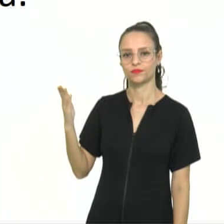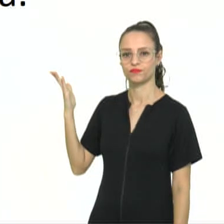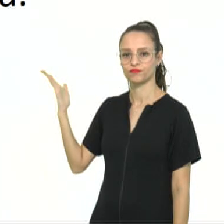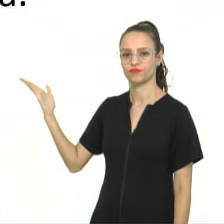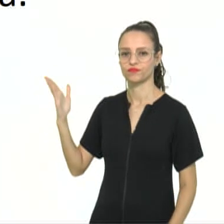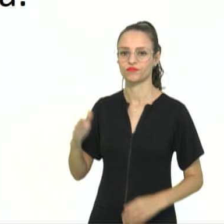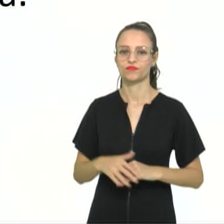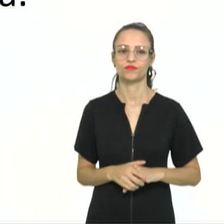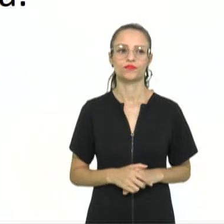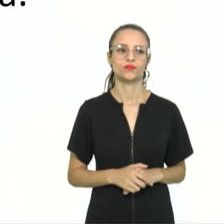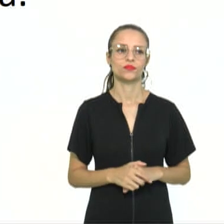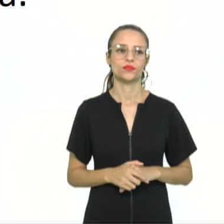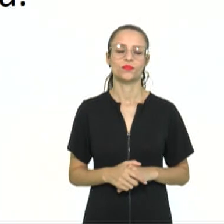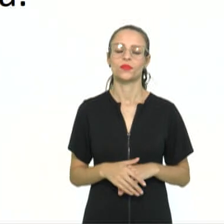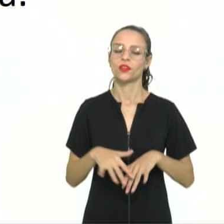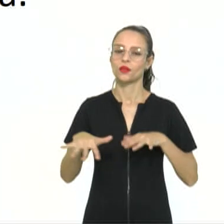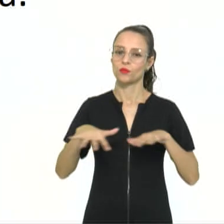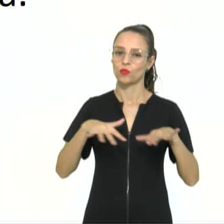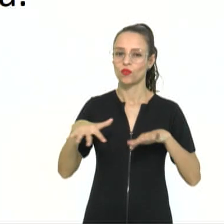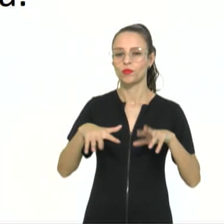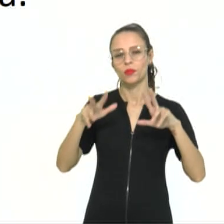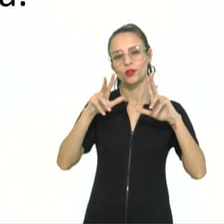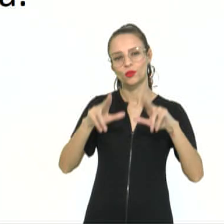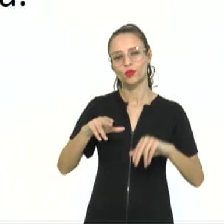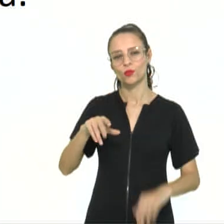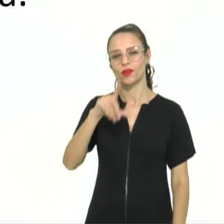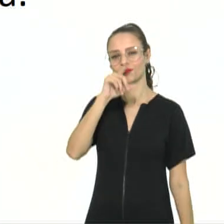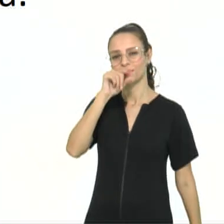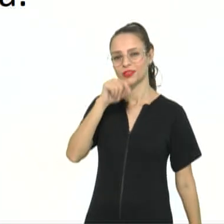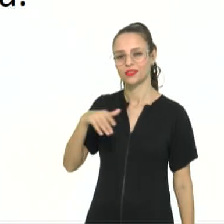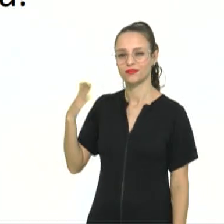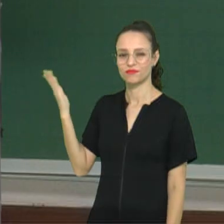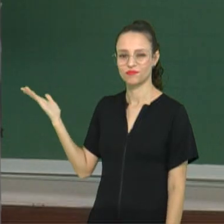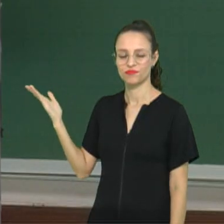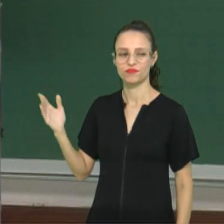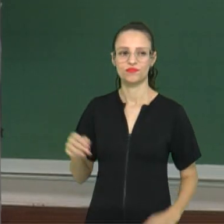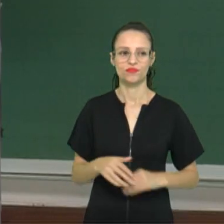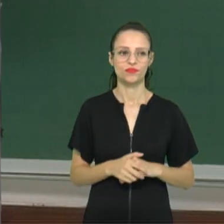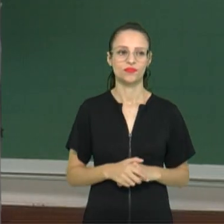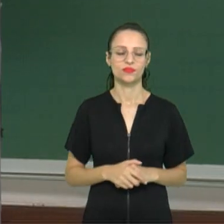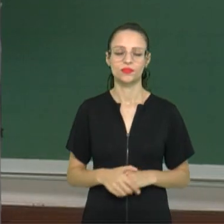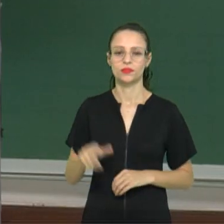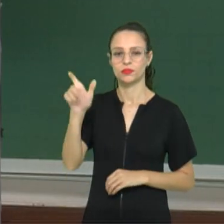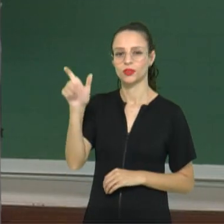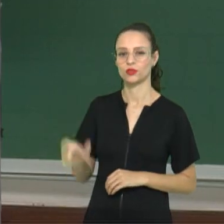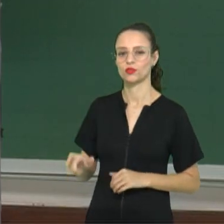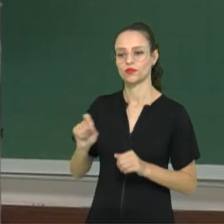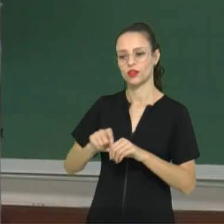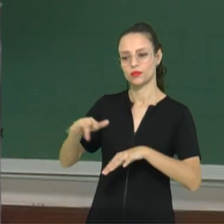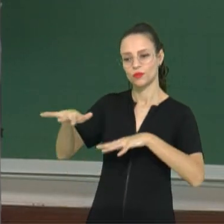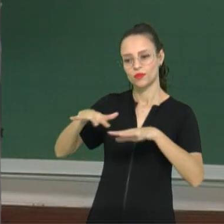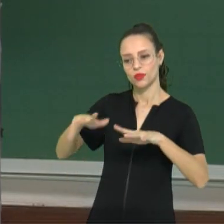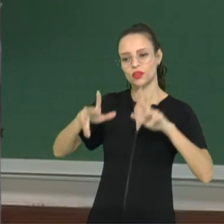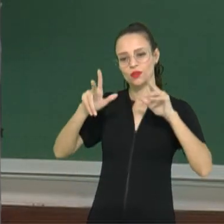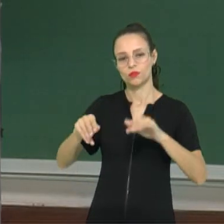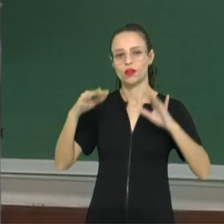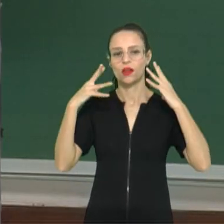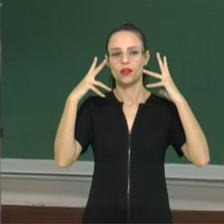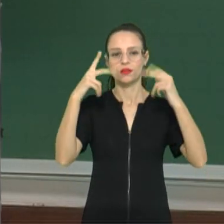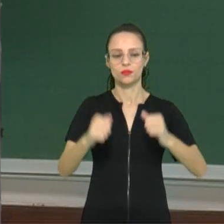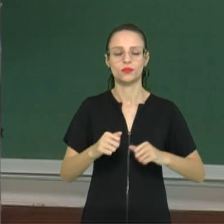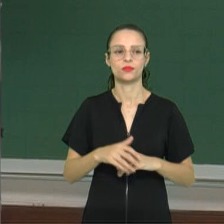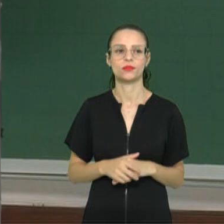a Deus, né? Então, movimentos que o atleta, né, que está desenvolvendo ali, mostrando ali, é o